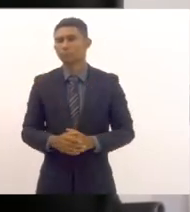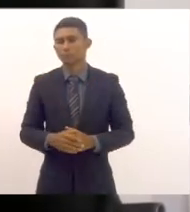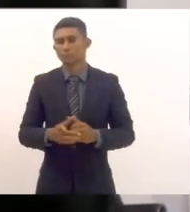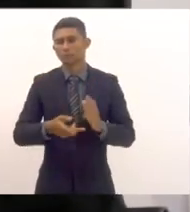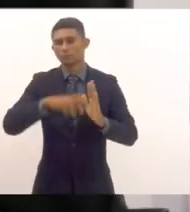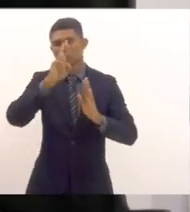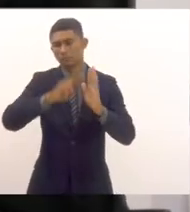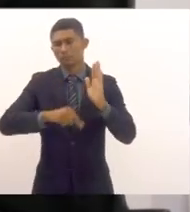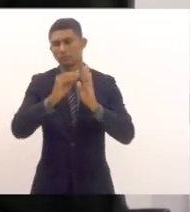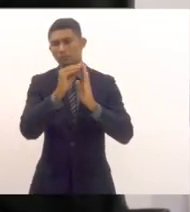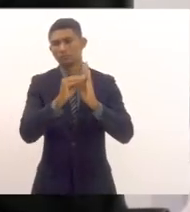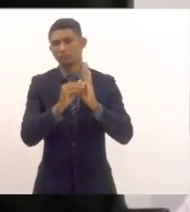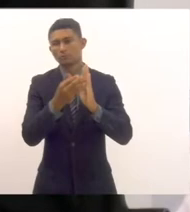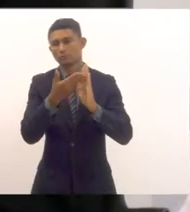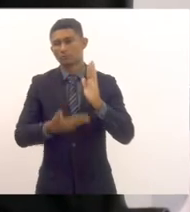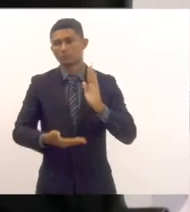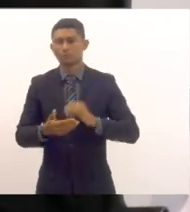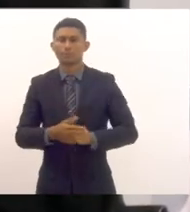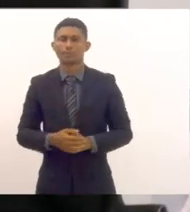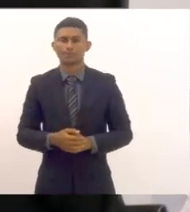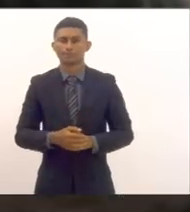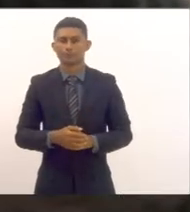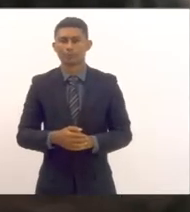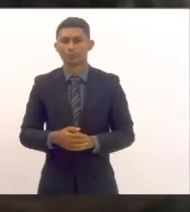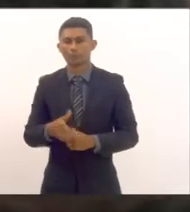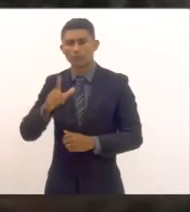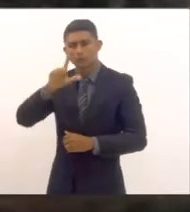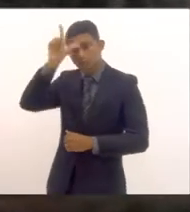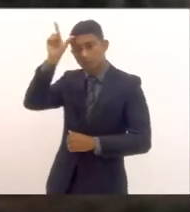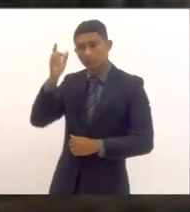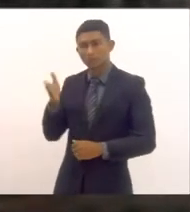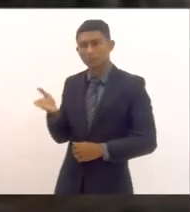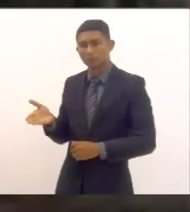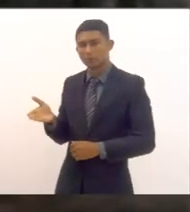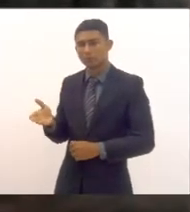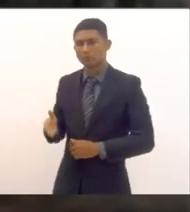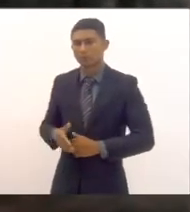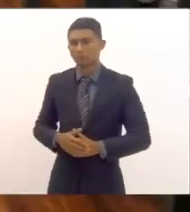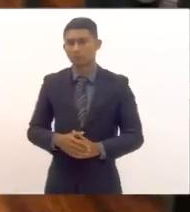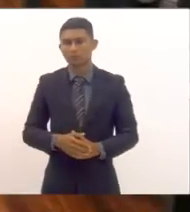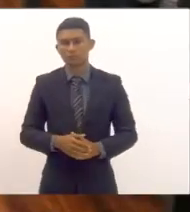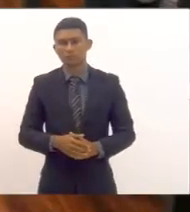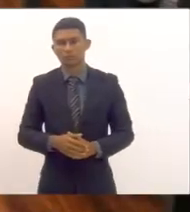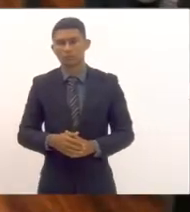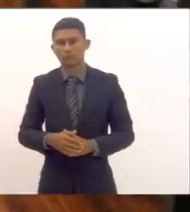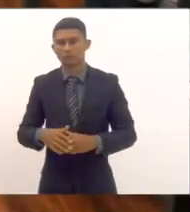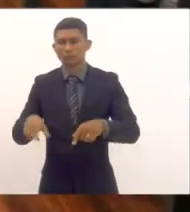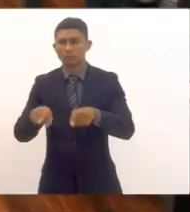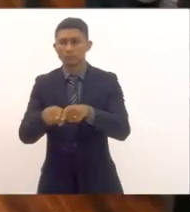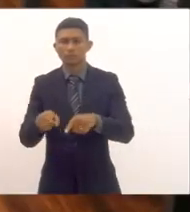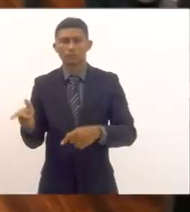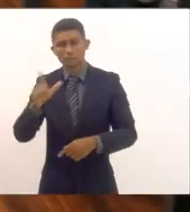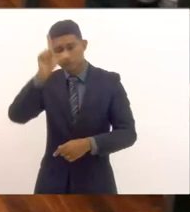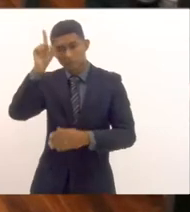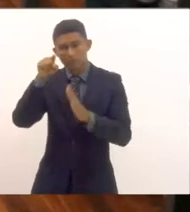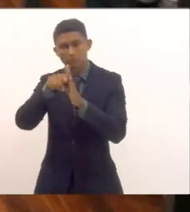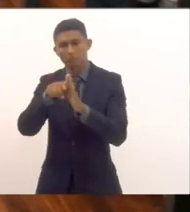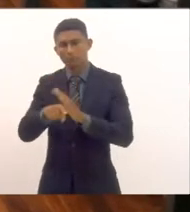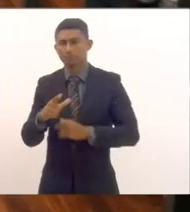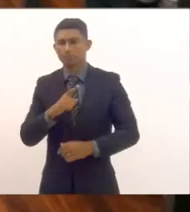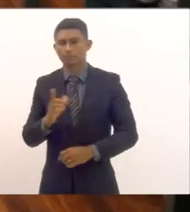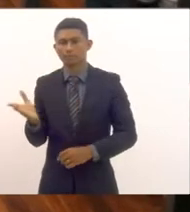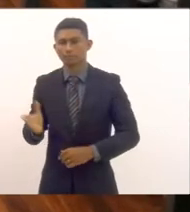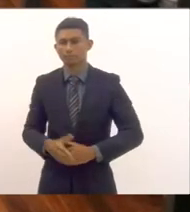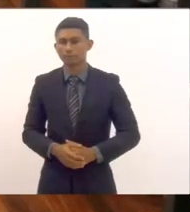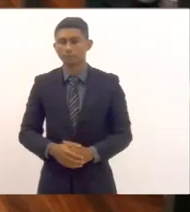produção do relatório a passar aqui para o Deputado Luiz Paulo que tá da Marta Rocha daqui em as perguntas que tá dos Paulo também